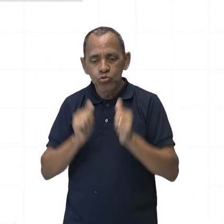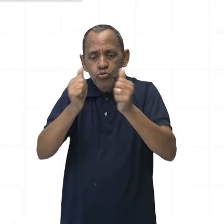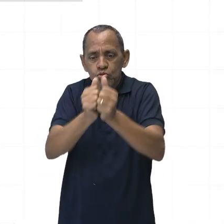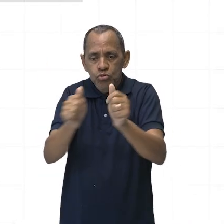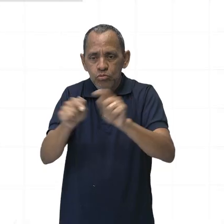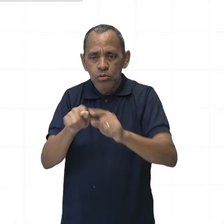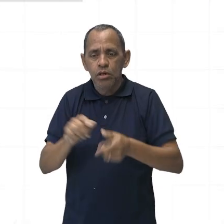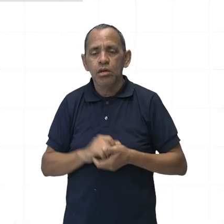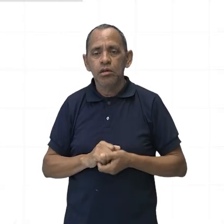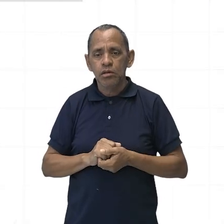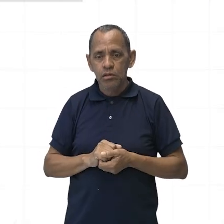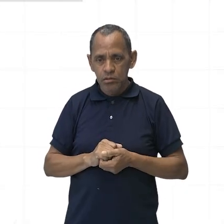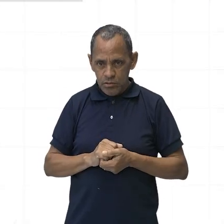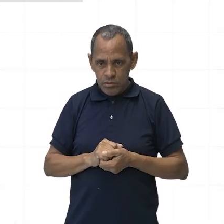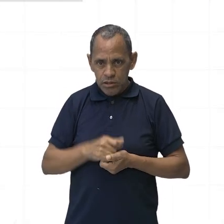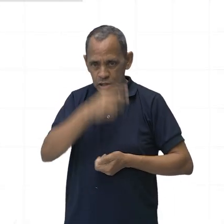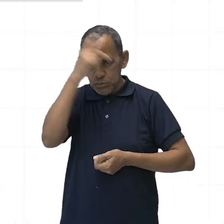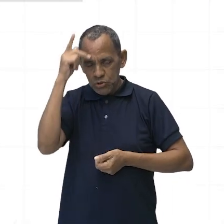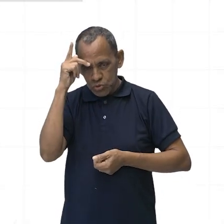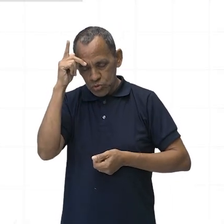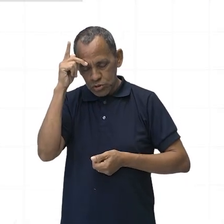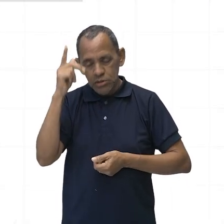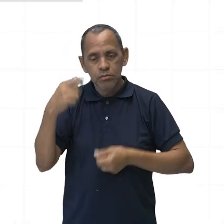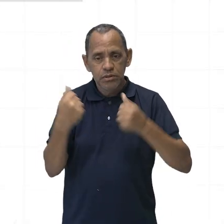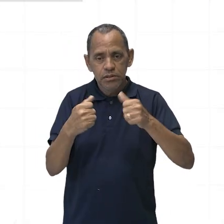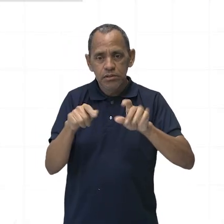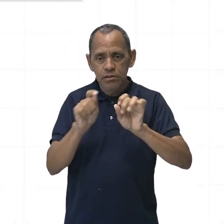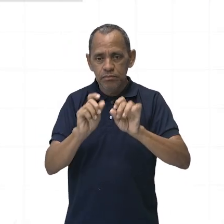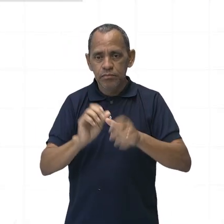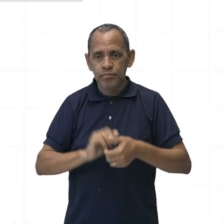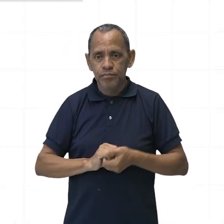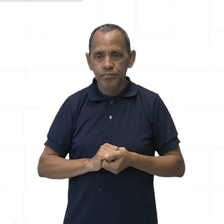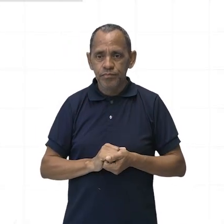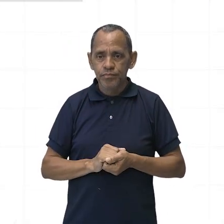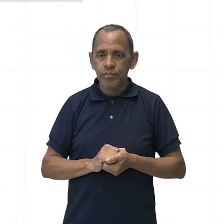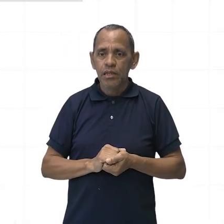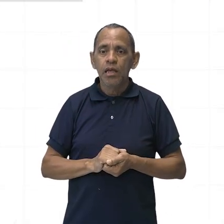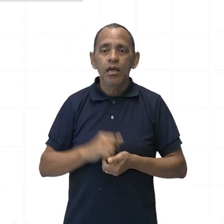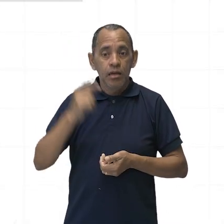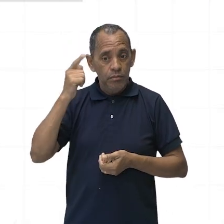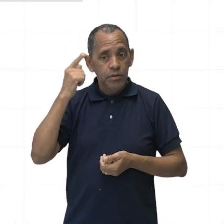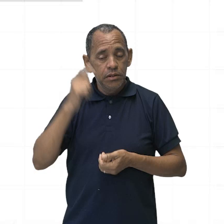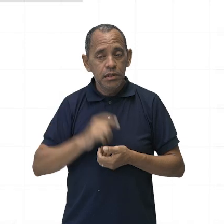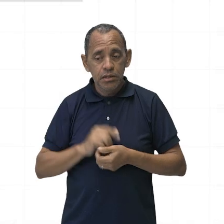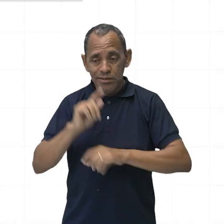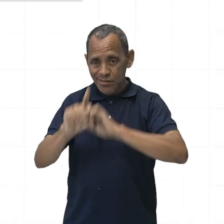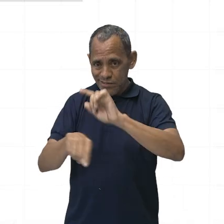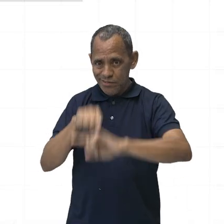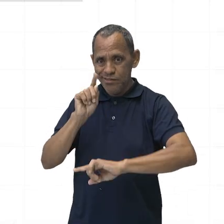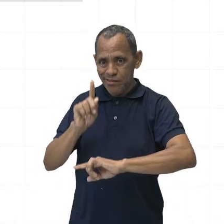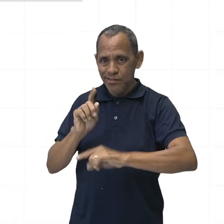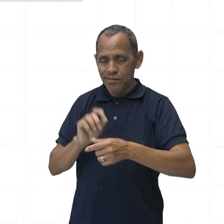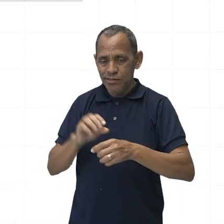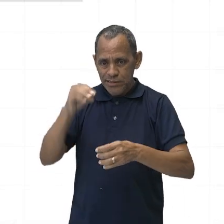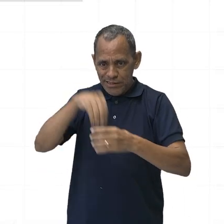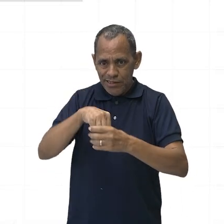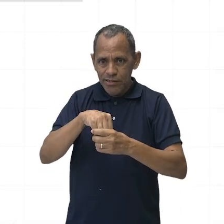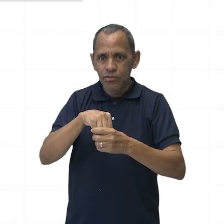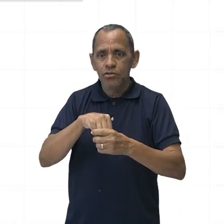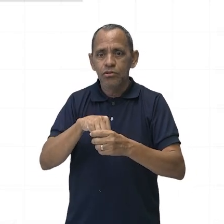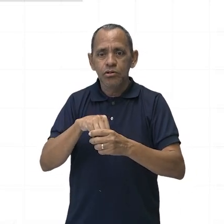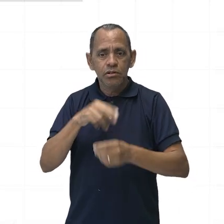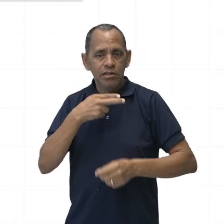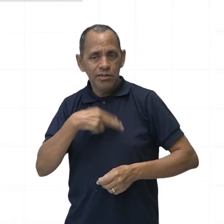principalmente do lado dos vulneráveis, do lado das pessoas que mais precisam. Essa é uma ideia de transcendente